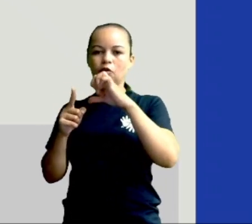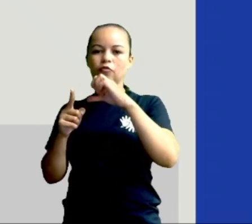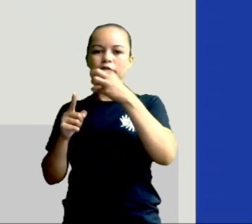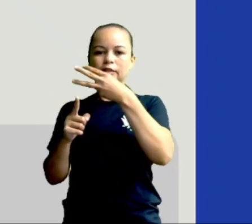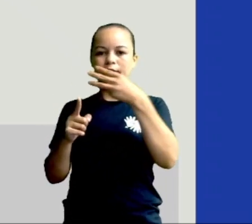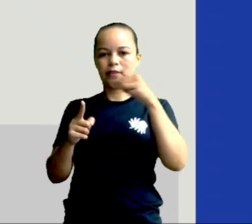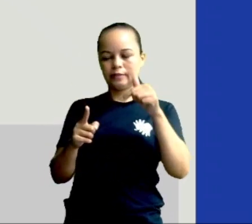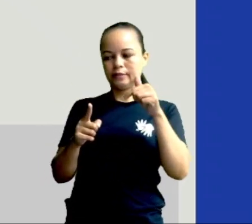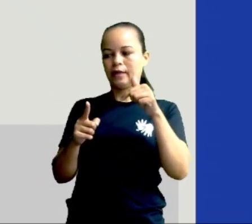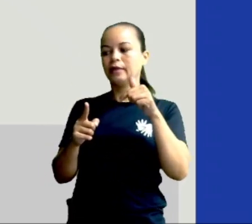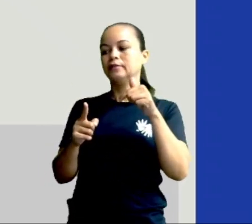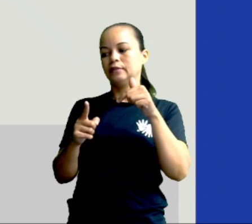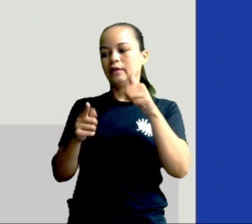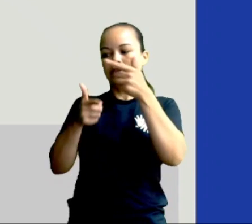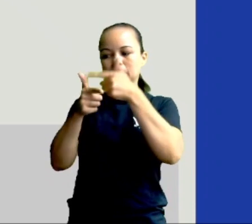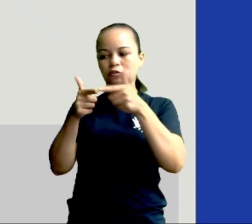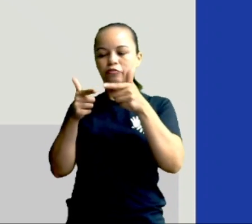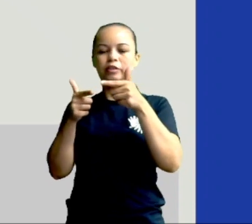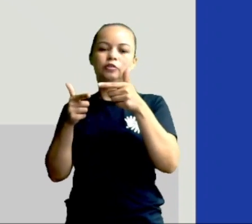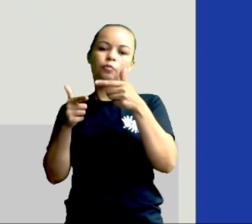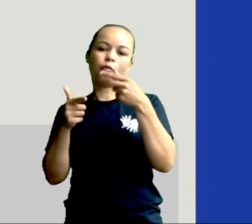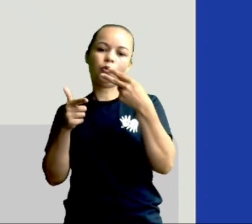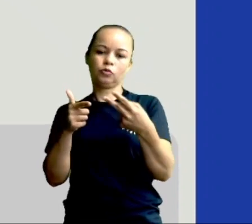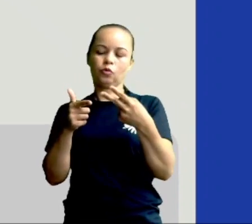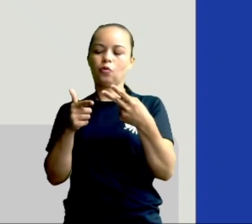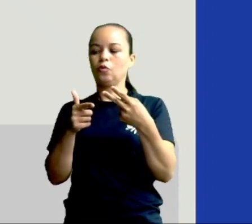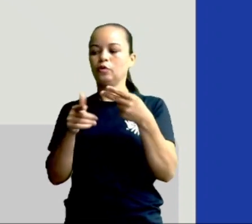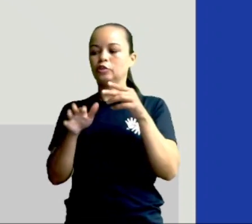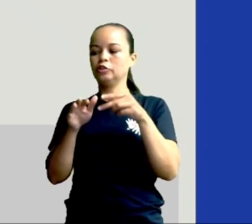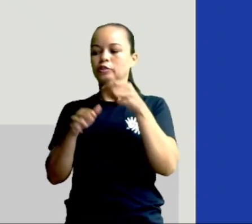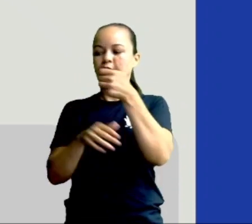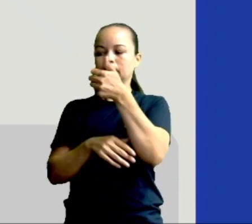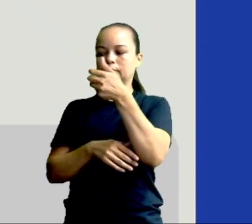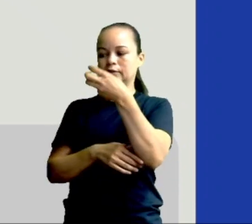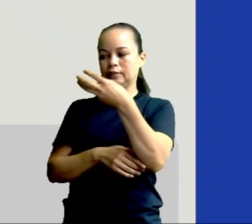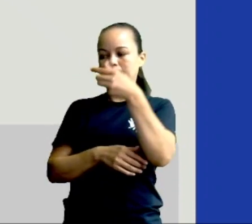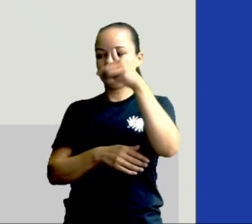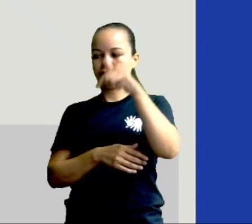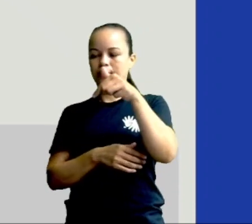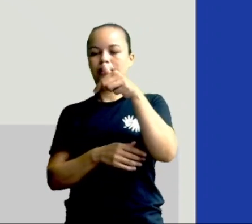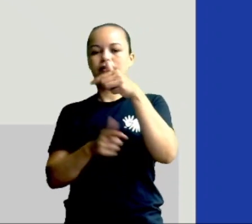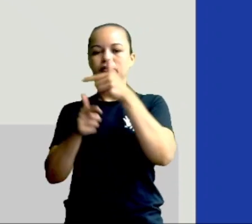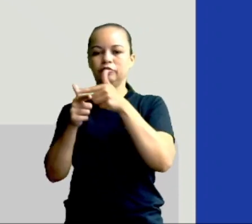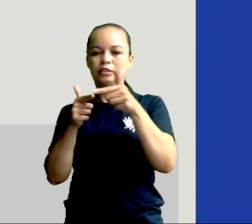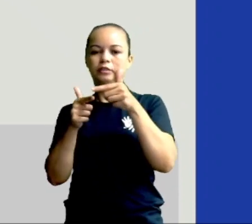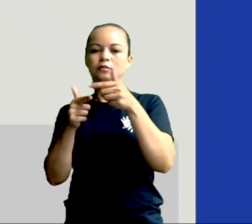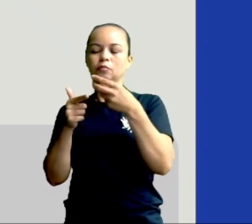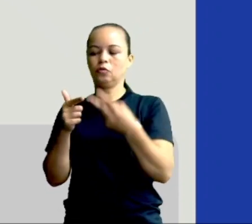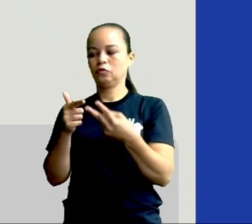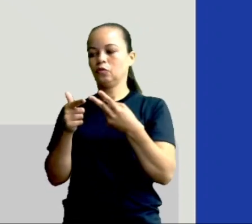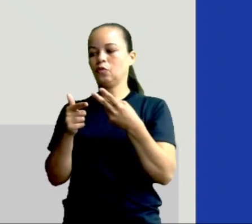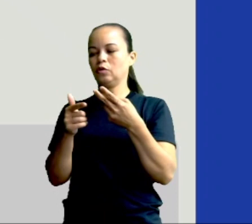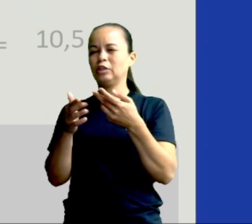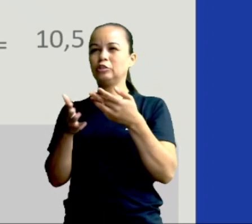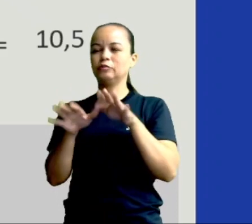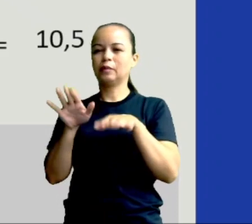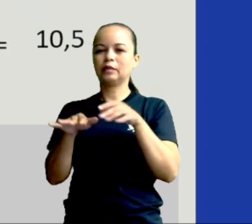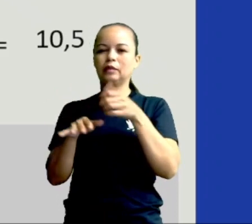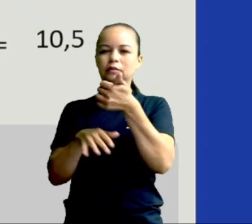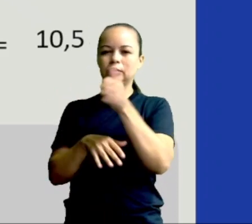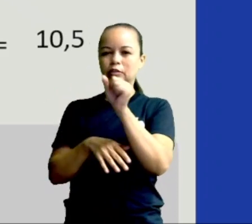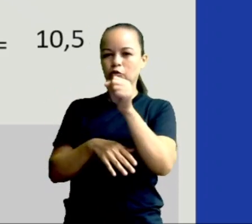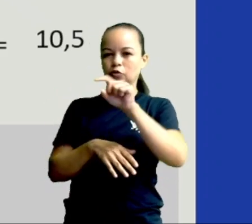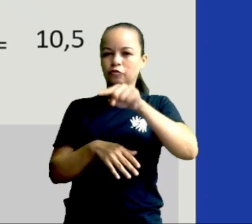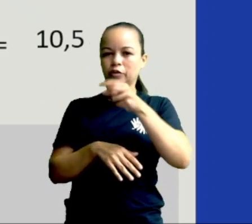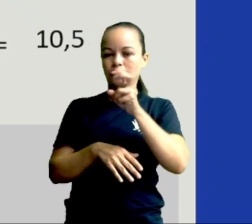2, 18,5. Vai dar uma representação aí de número decimal, tá? O 4 e o 17, a